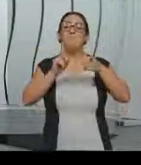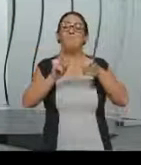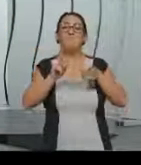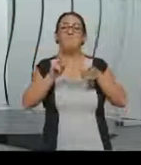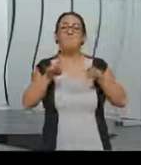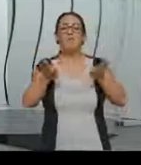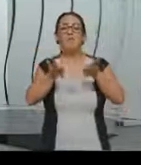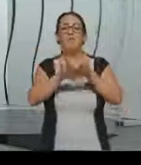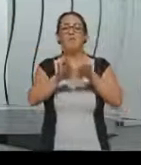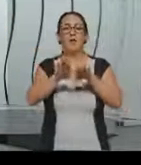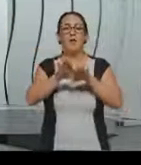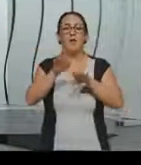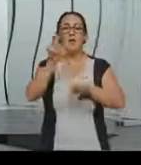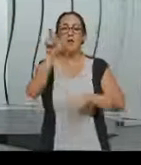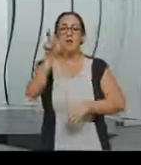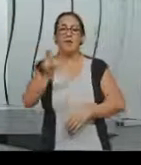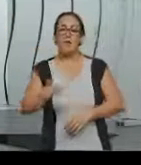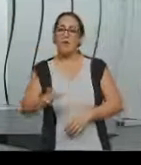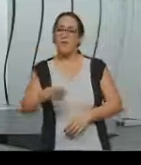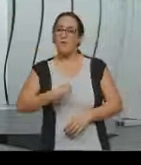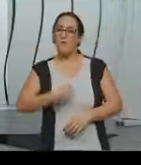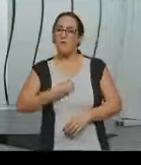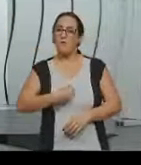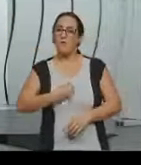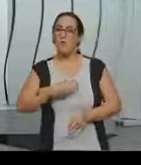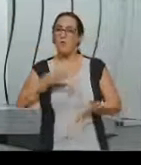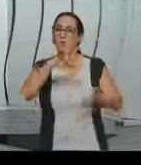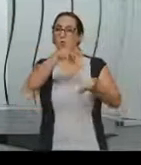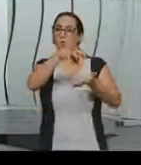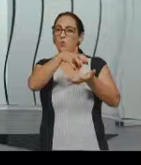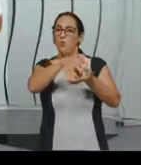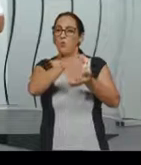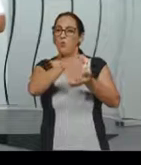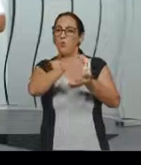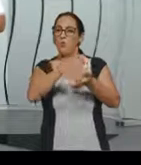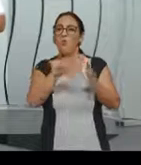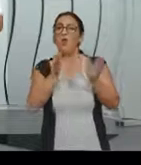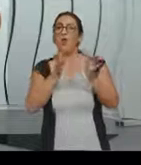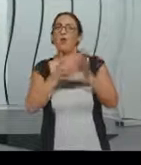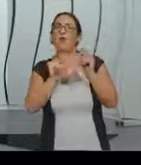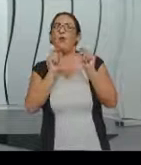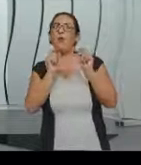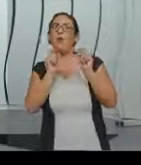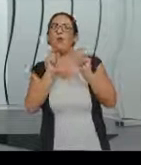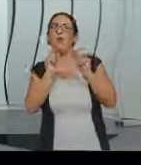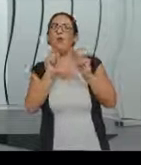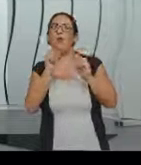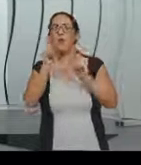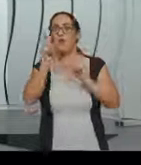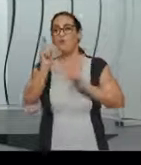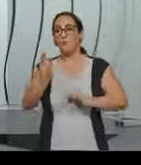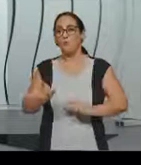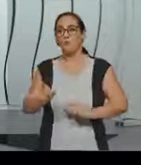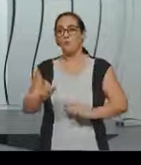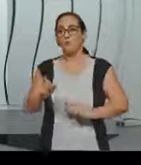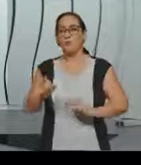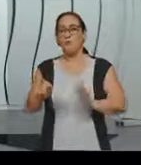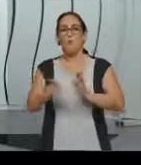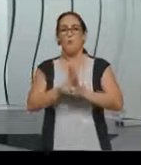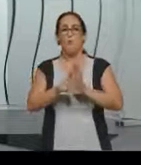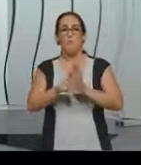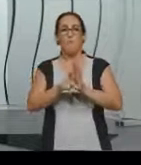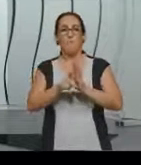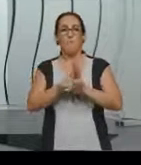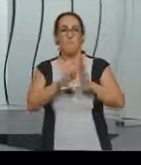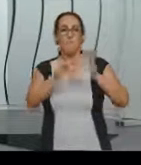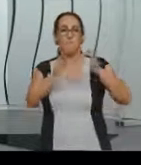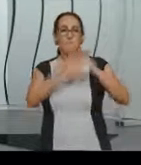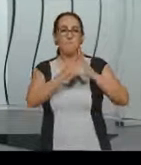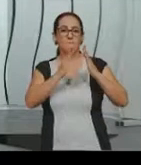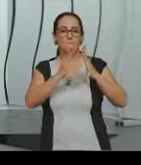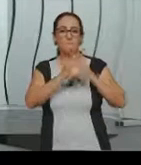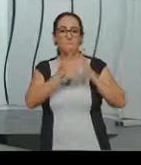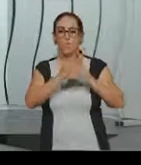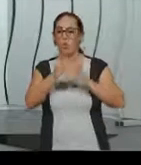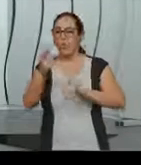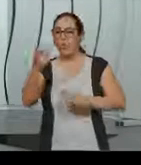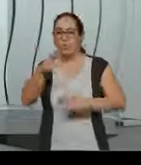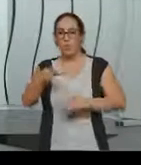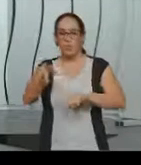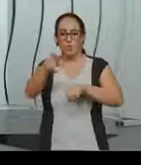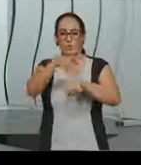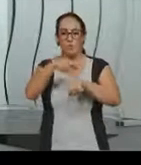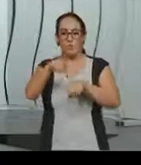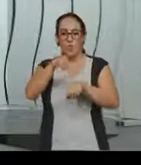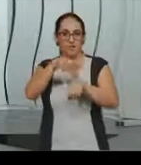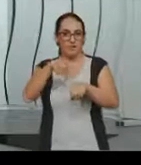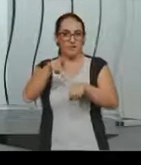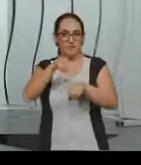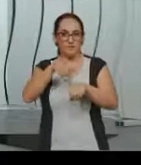que viviam na colônia e até mesmo para pessoas que moravam em outros países, por exemplo, pessoas que viviam em Portugal mesmo, né?